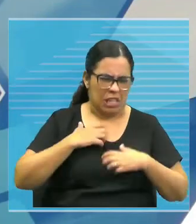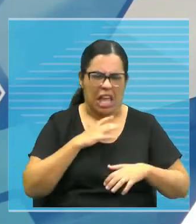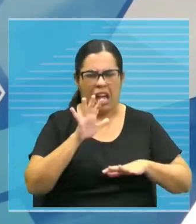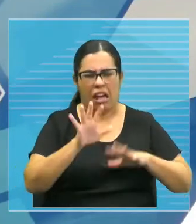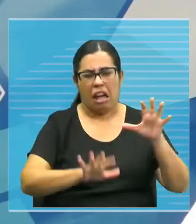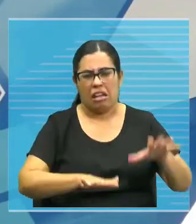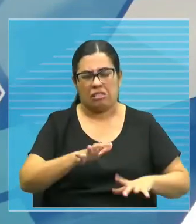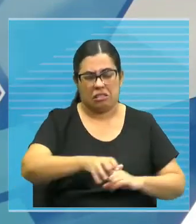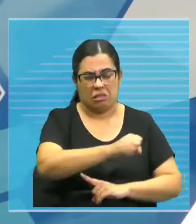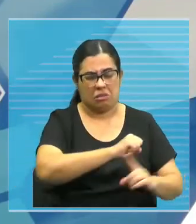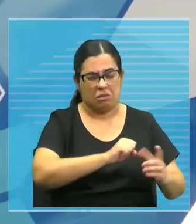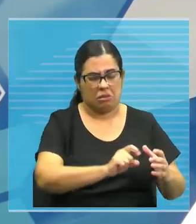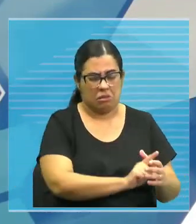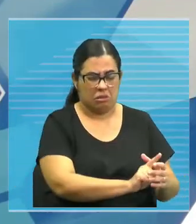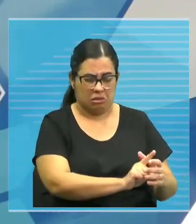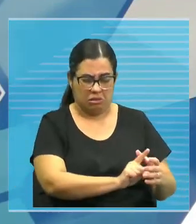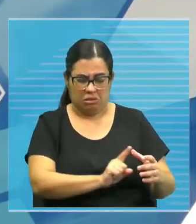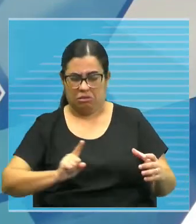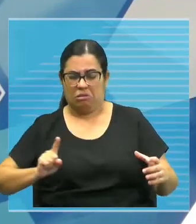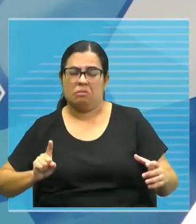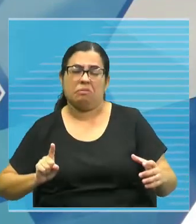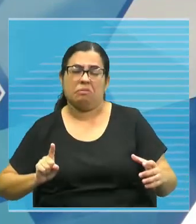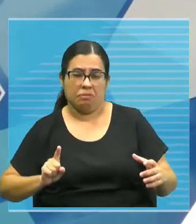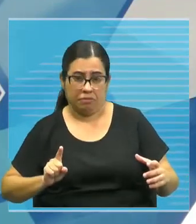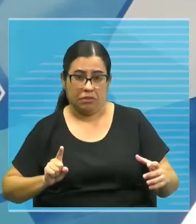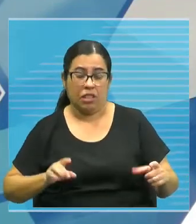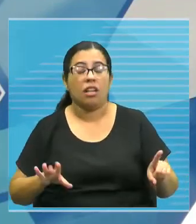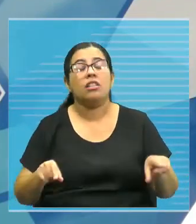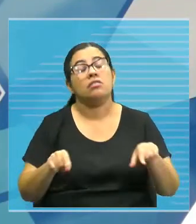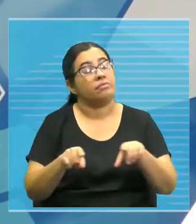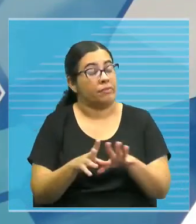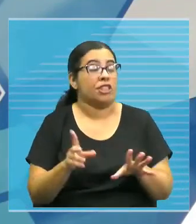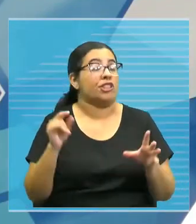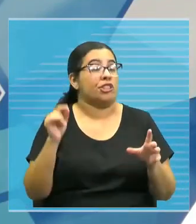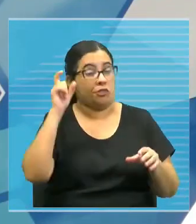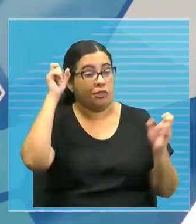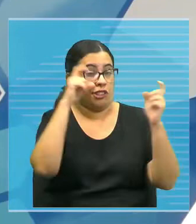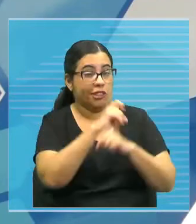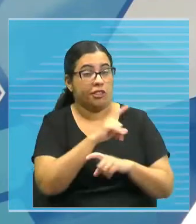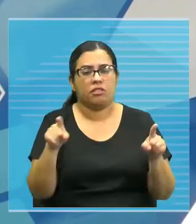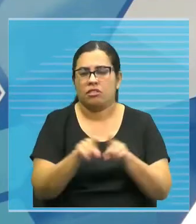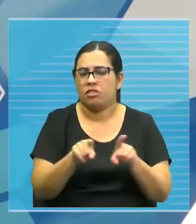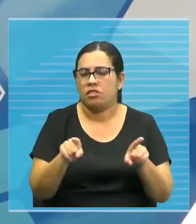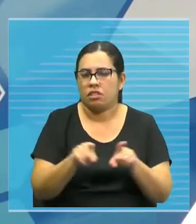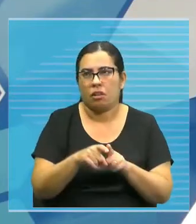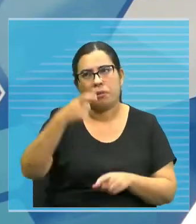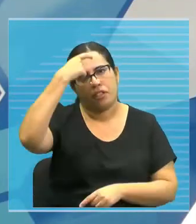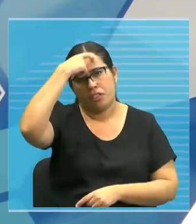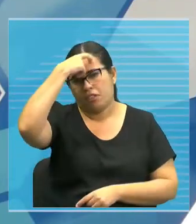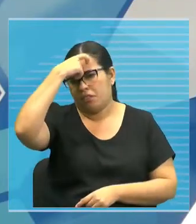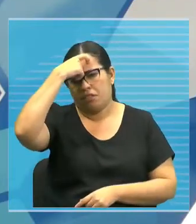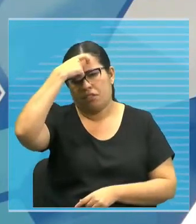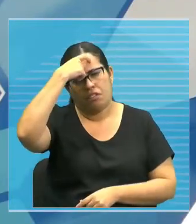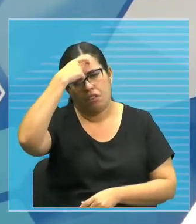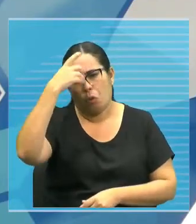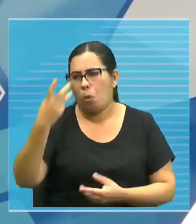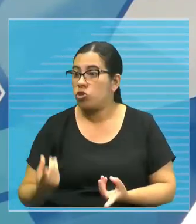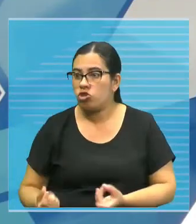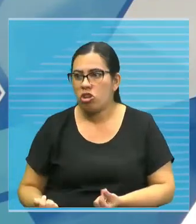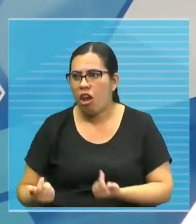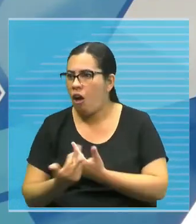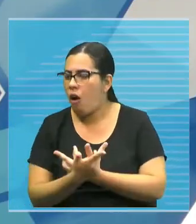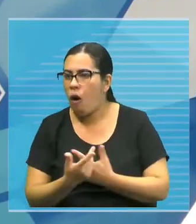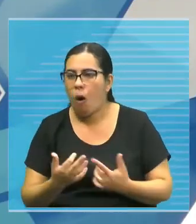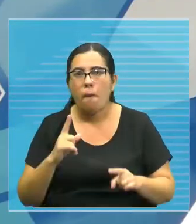excluído, socialmente excluído. E mental. Você pode ter tudo, meu irmão, se tu não tiver tua saúde mental, se você tiver com